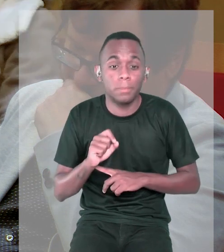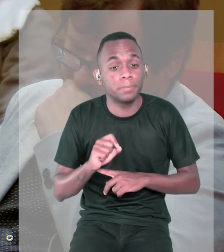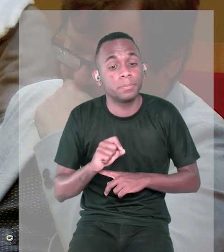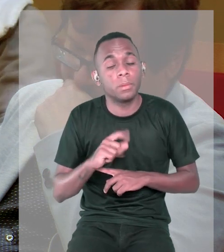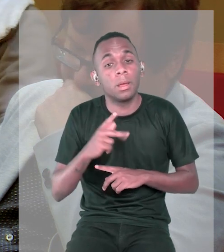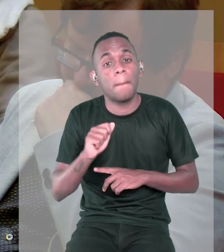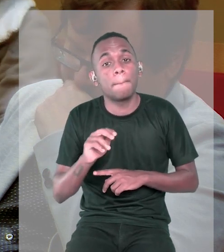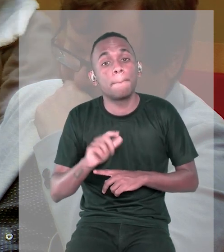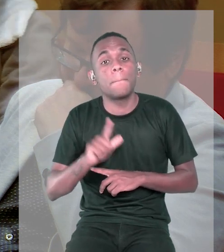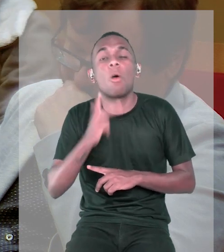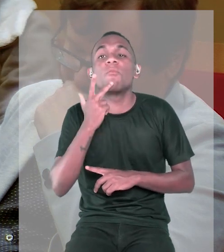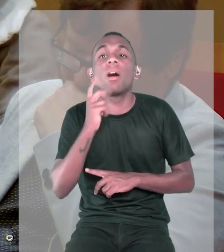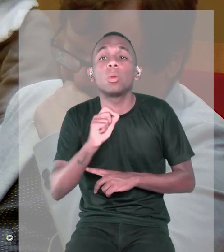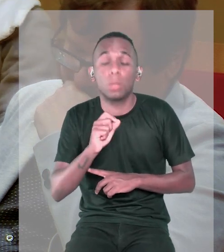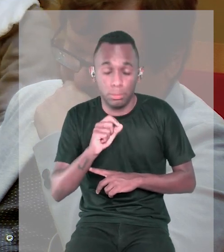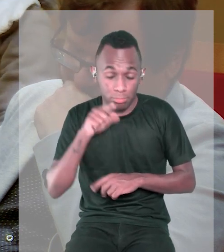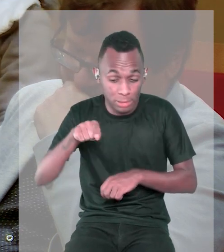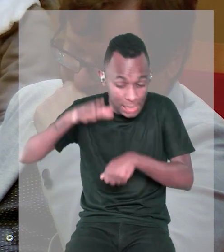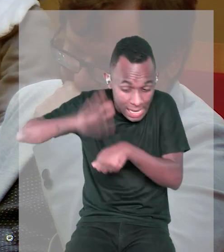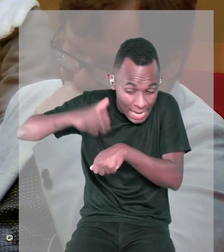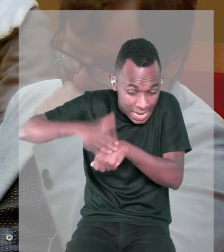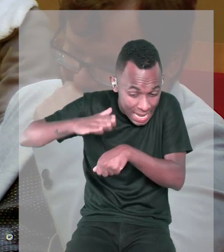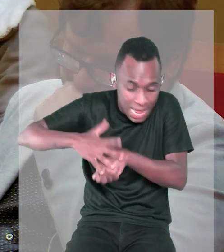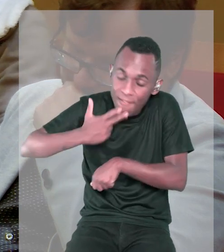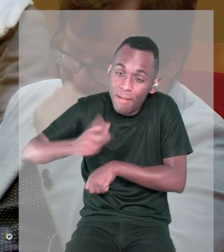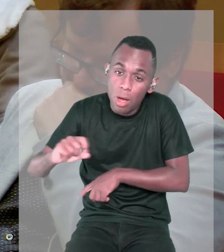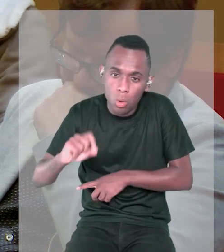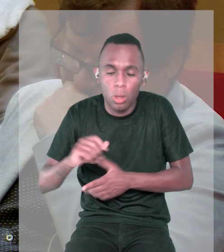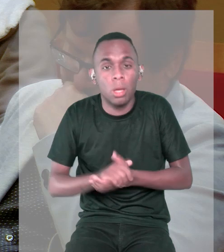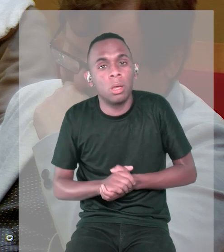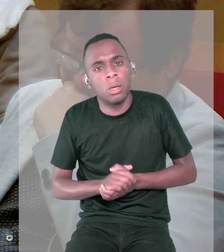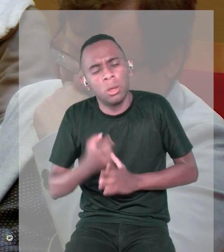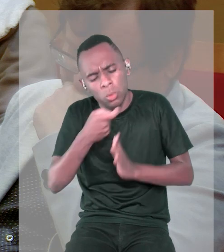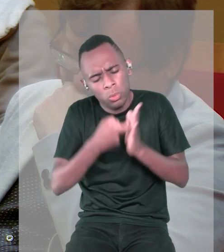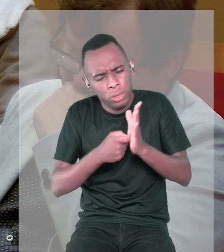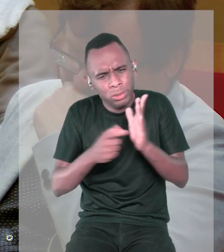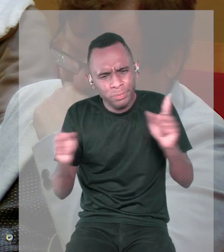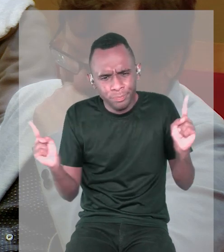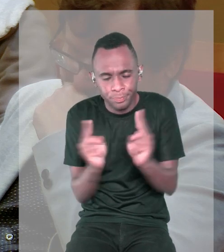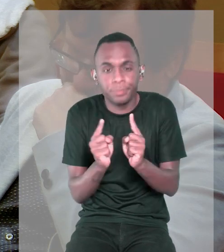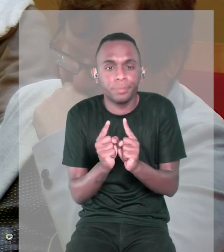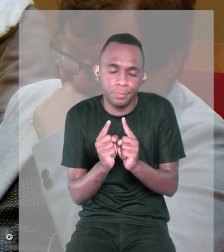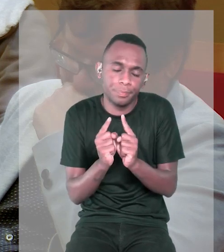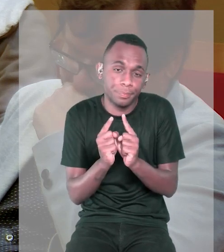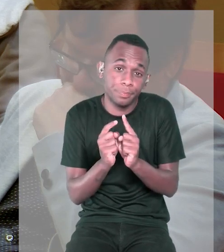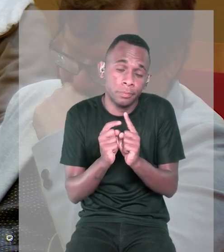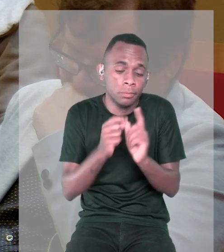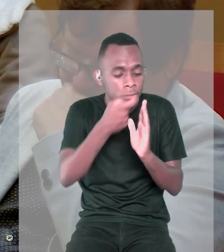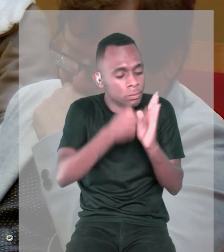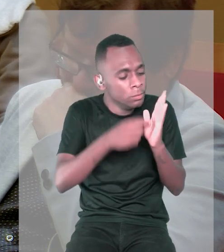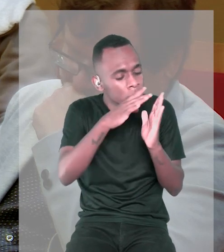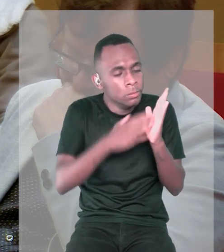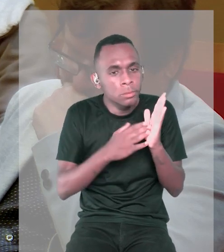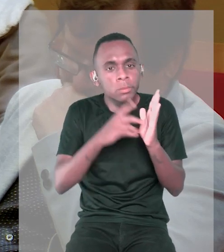Mas é quando Paul Preciado fala em primeira pessoa, num ensaio muito mais breve, porque esse ao qual eu